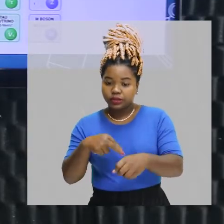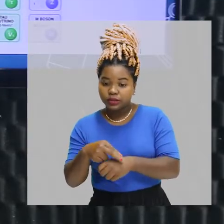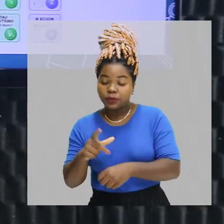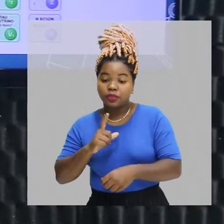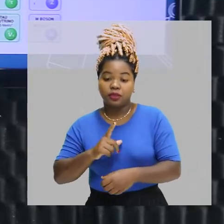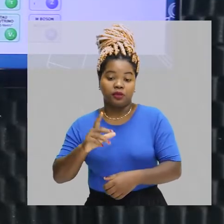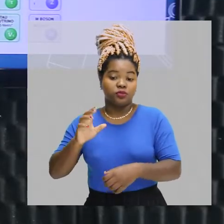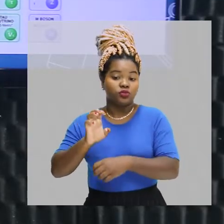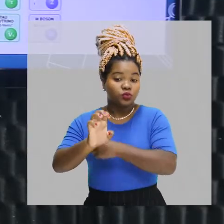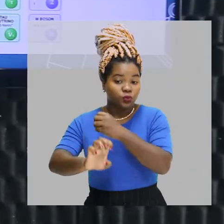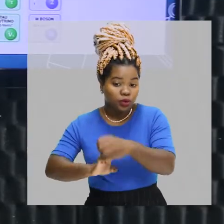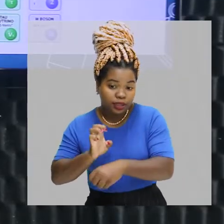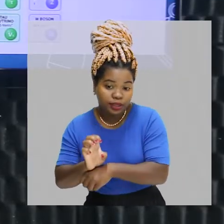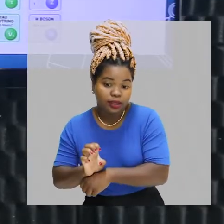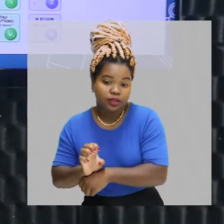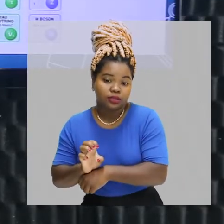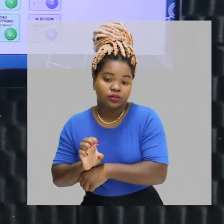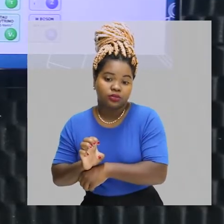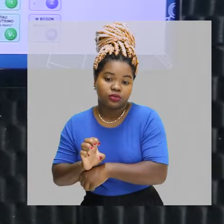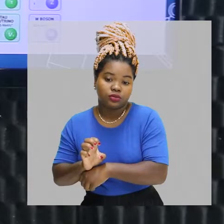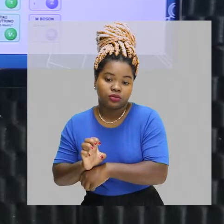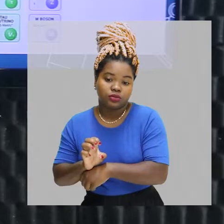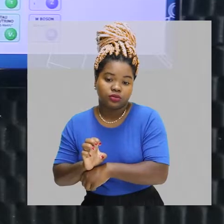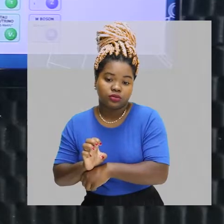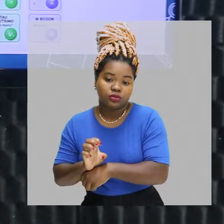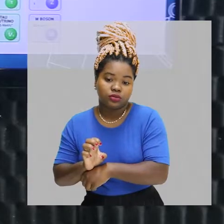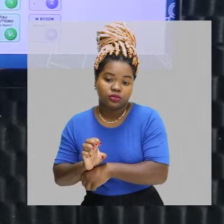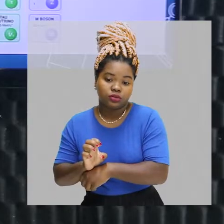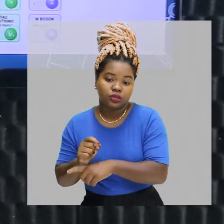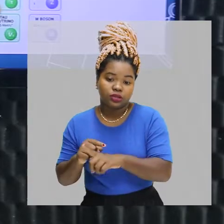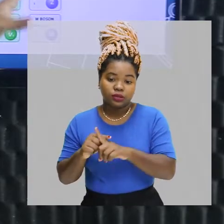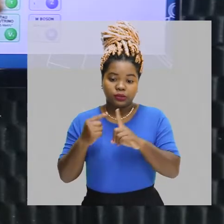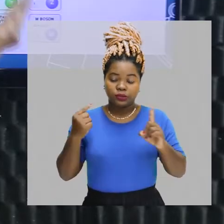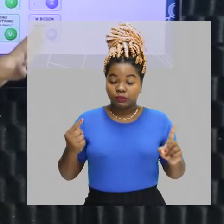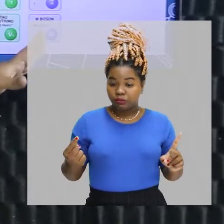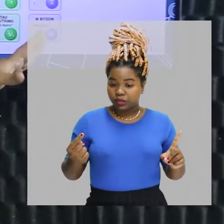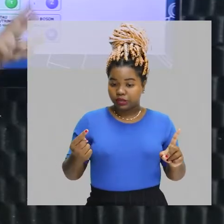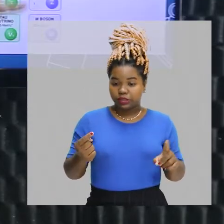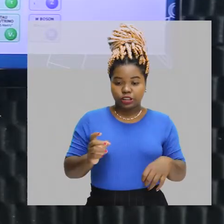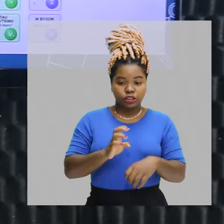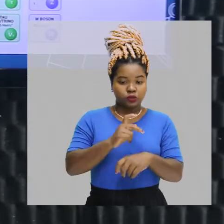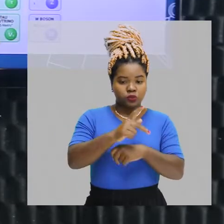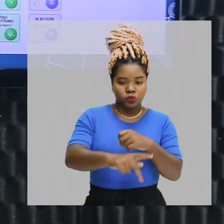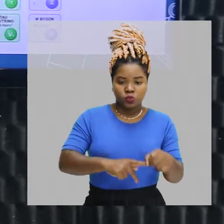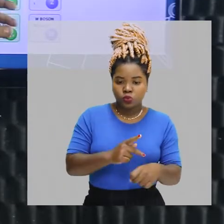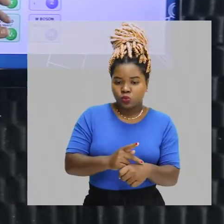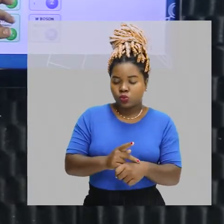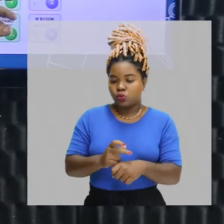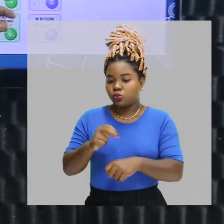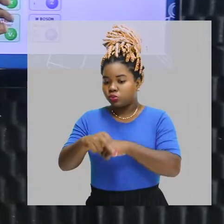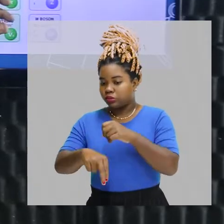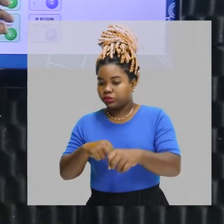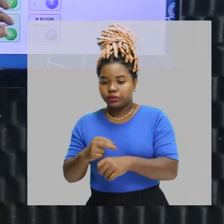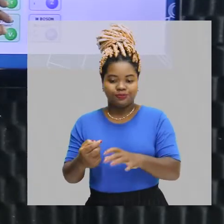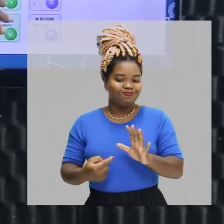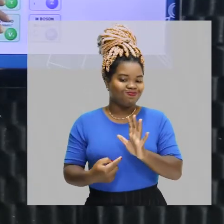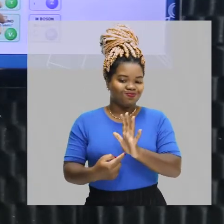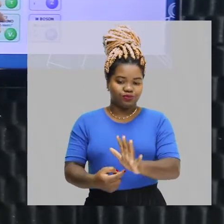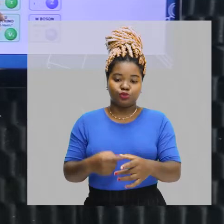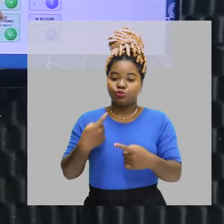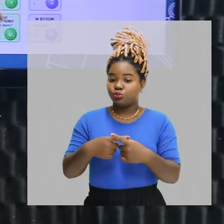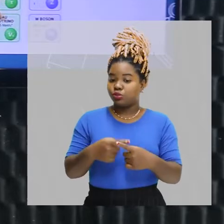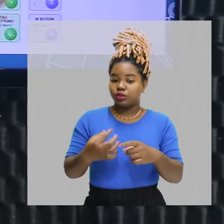o elétron. O elétron aqui que é um lepton. Mas prótons e nêutrons não aparecem, porque prótons e nêutrons não são